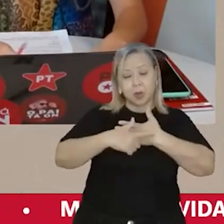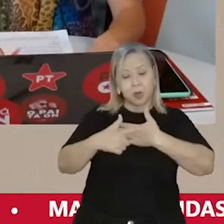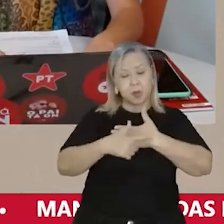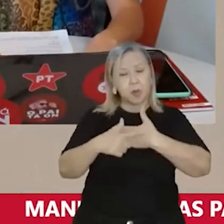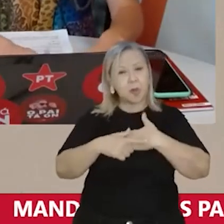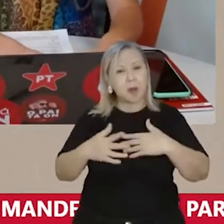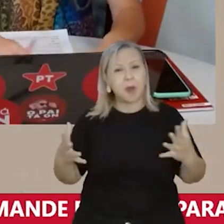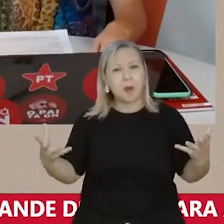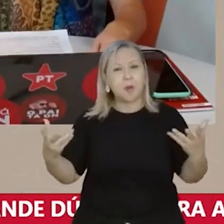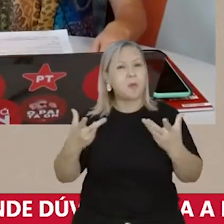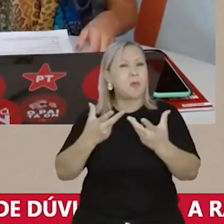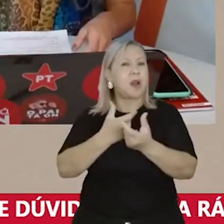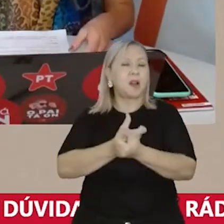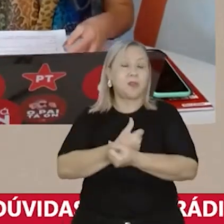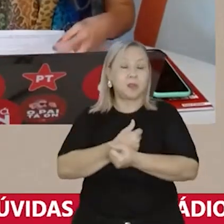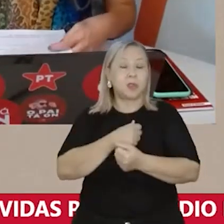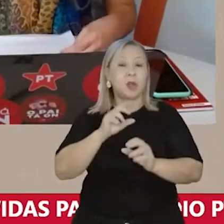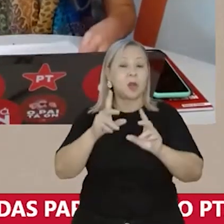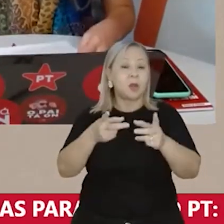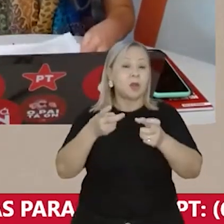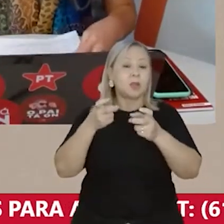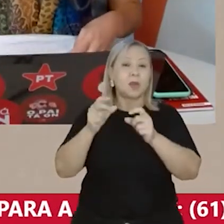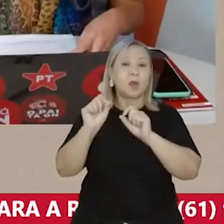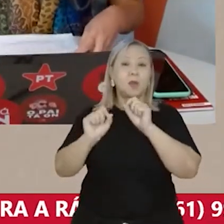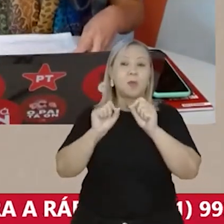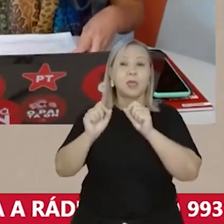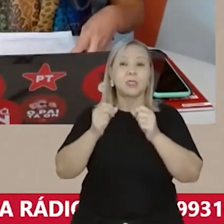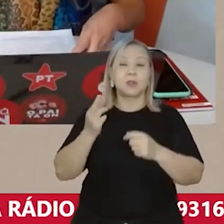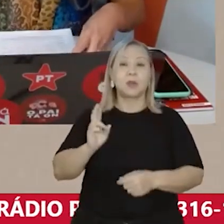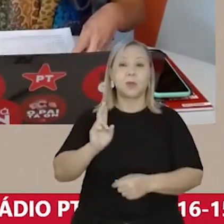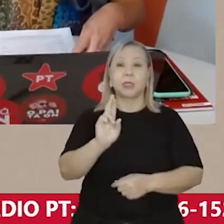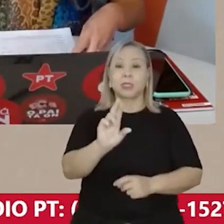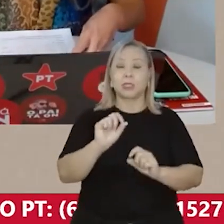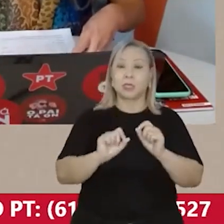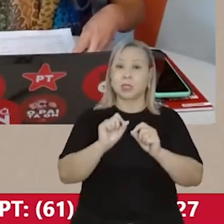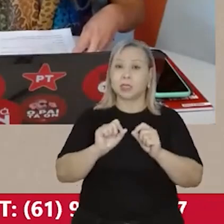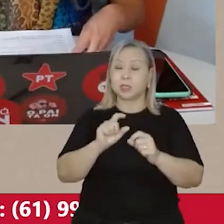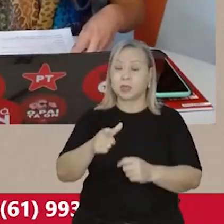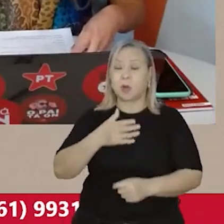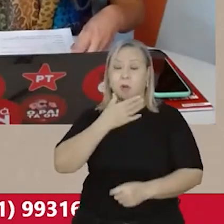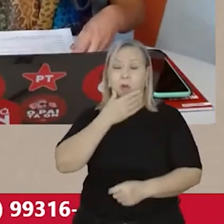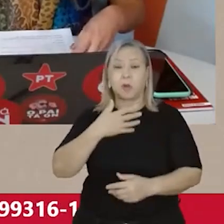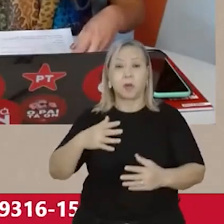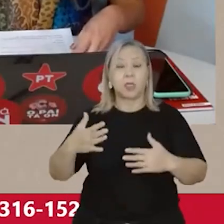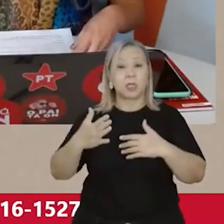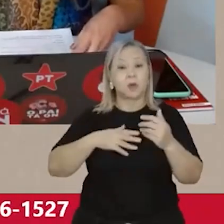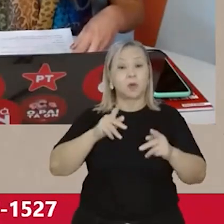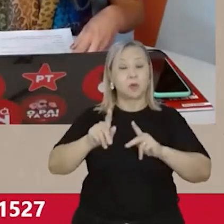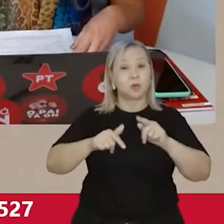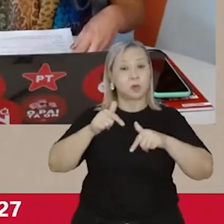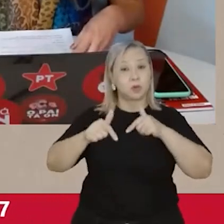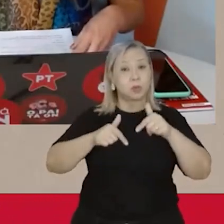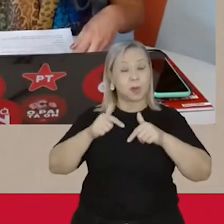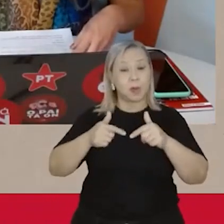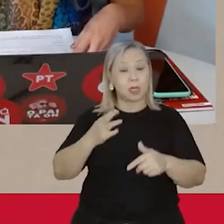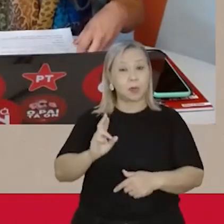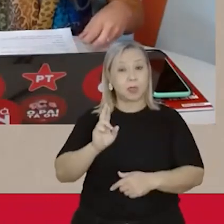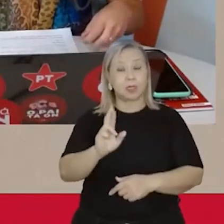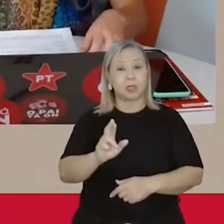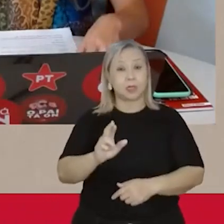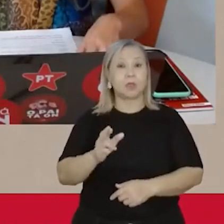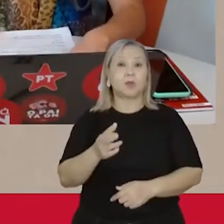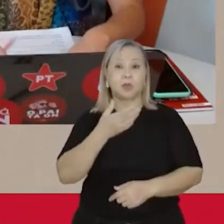absolutamente fantástico. Quando você olha os cargos de representação, eles também são masculinos. Então, e mulheres